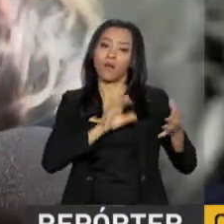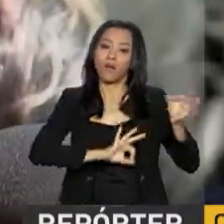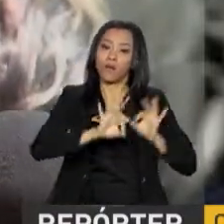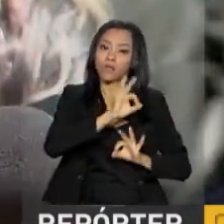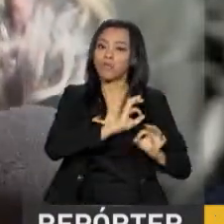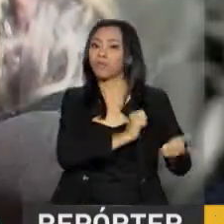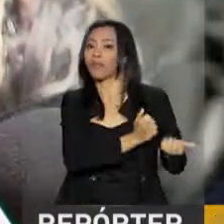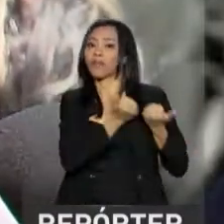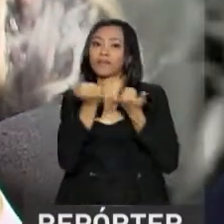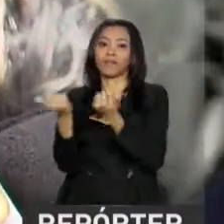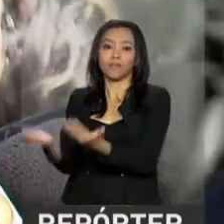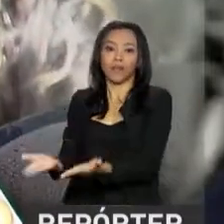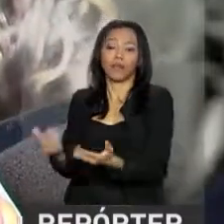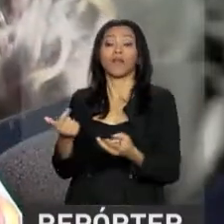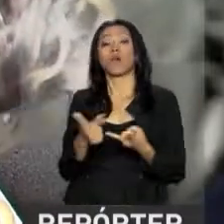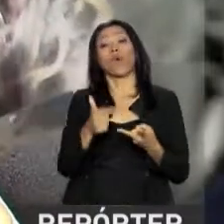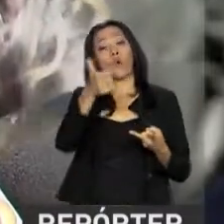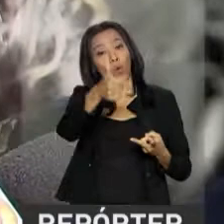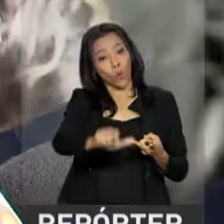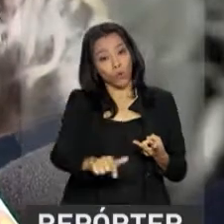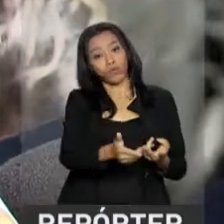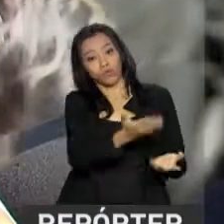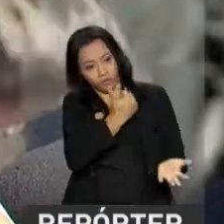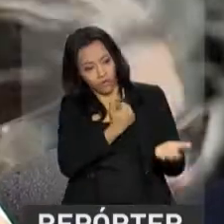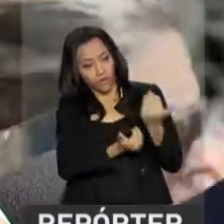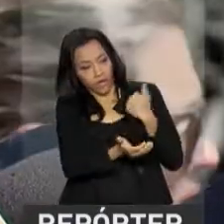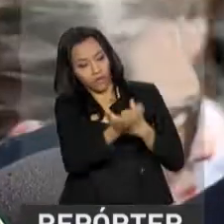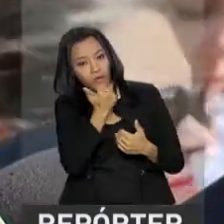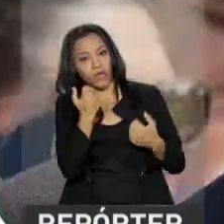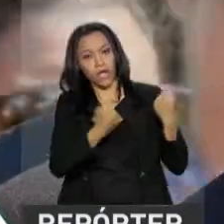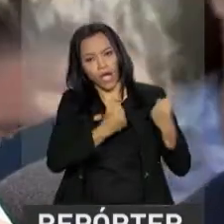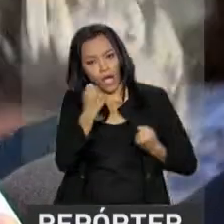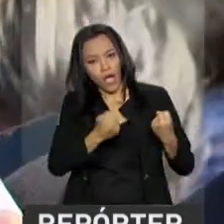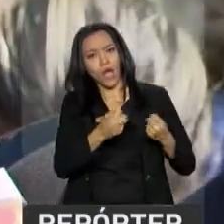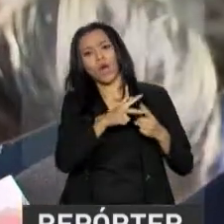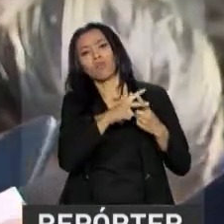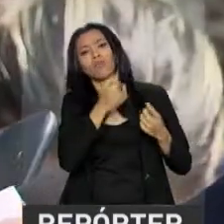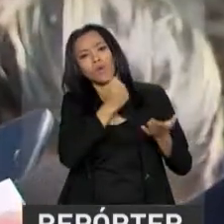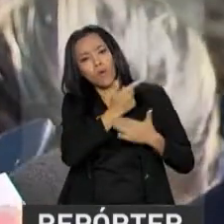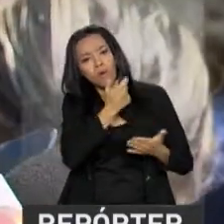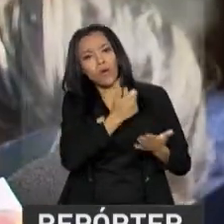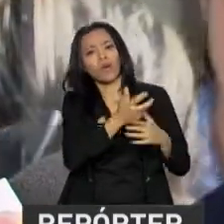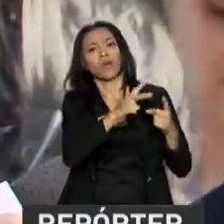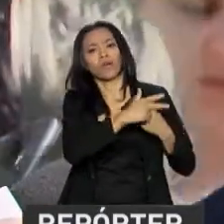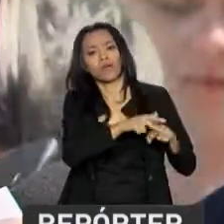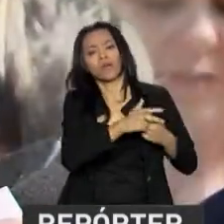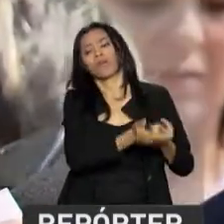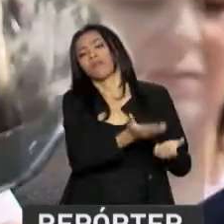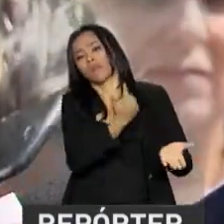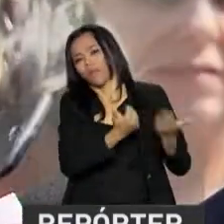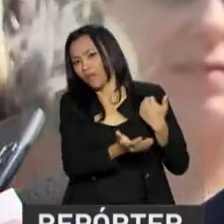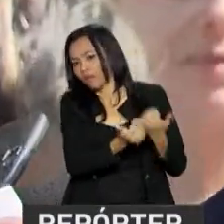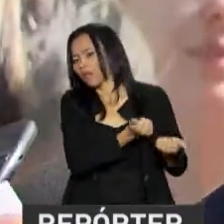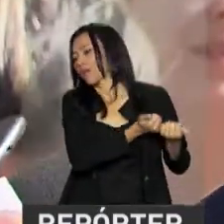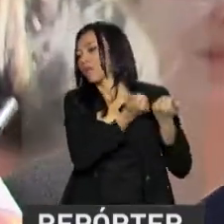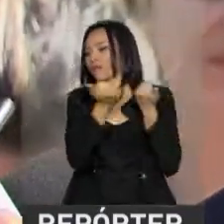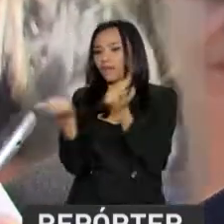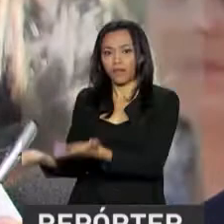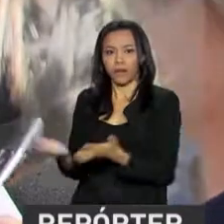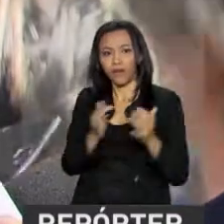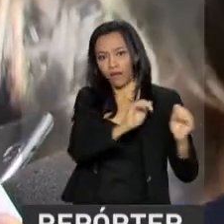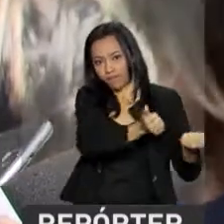Outros passos serão dados, outros reforços virão, viaturas ainda estão sendo adquiridas também para serem entregues e em breve a